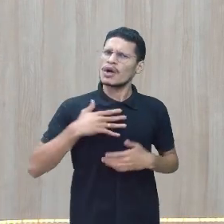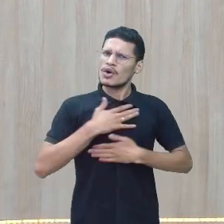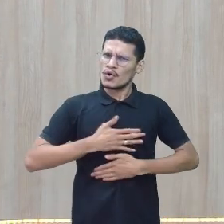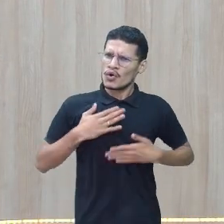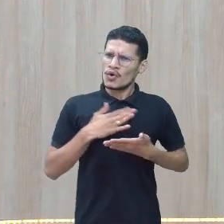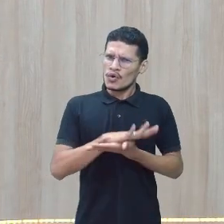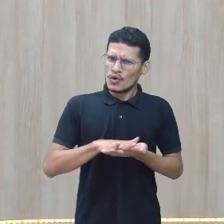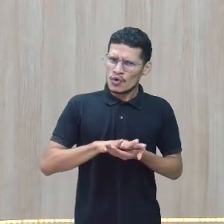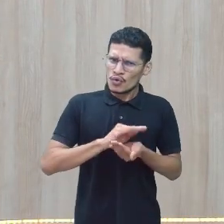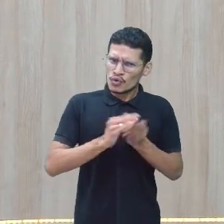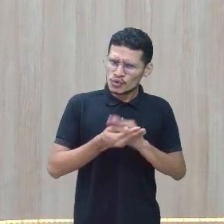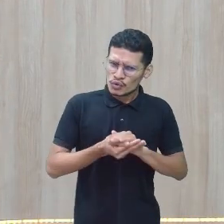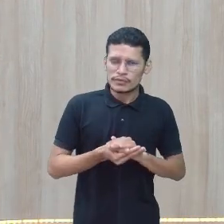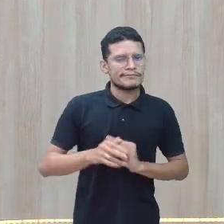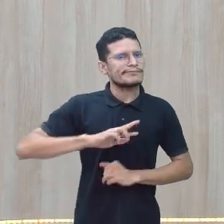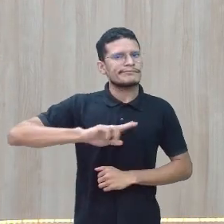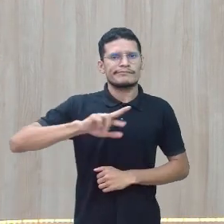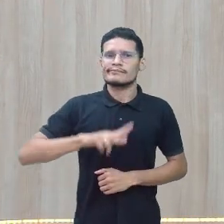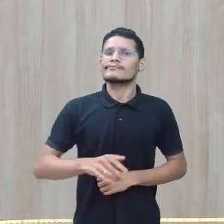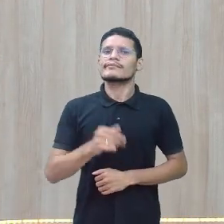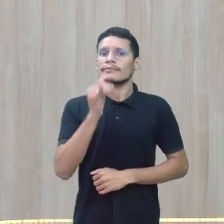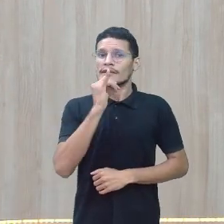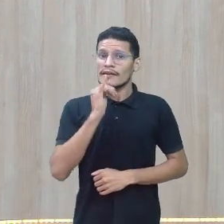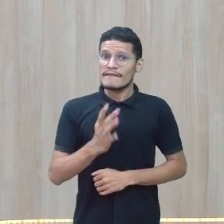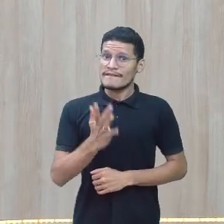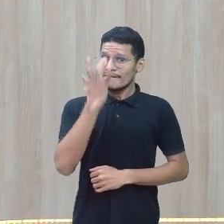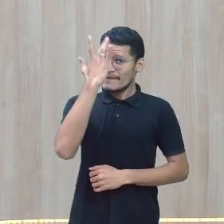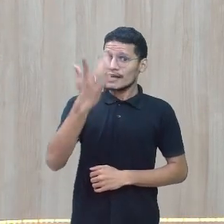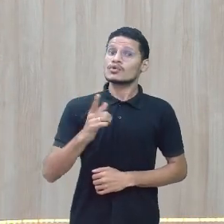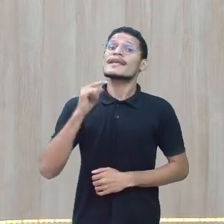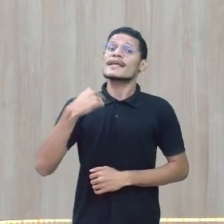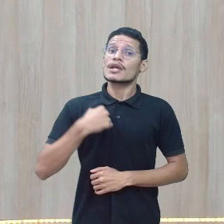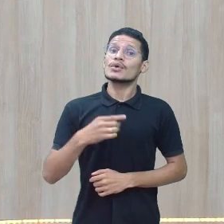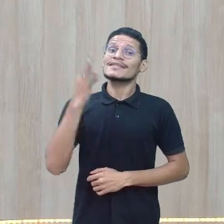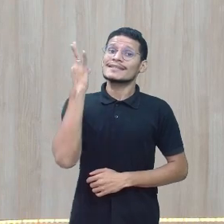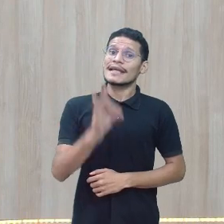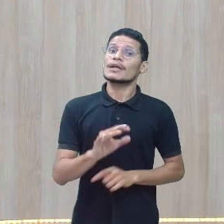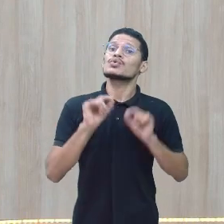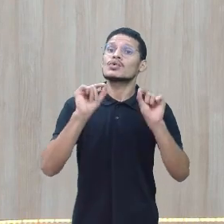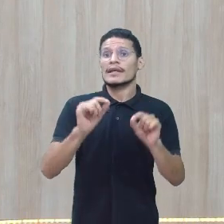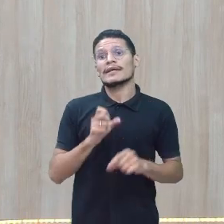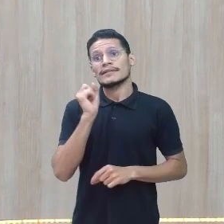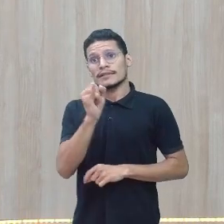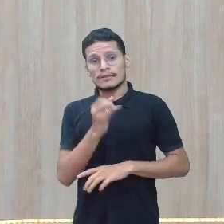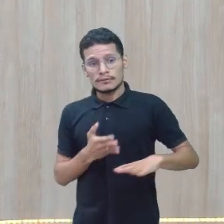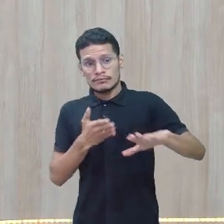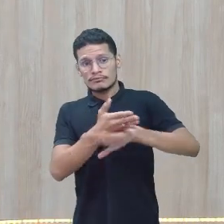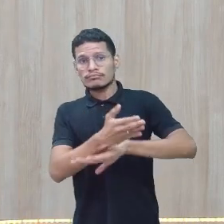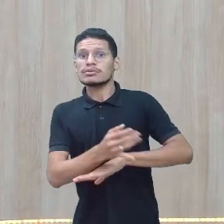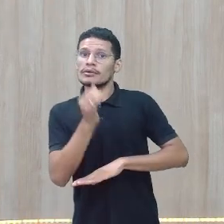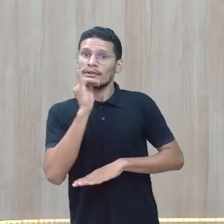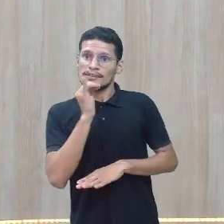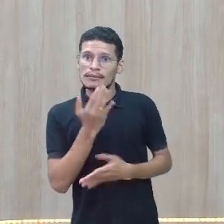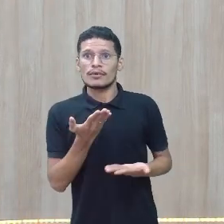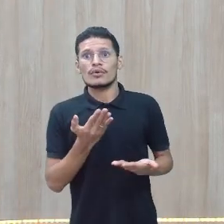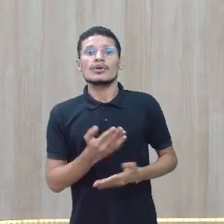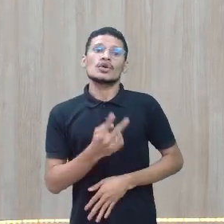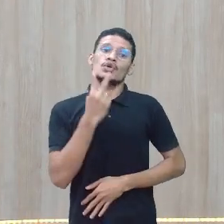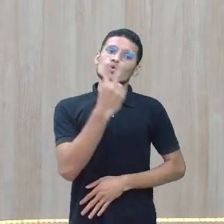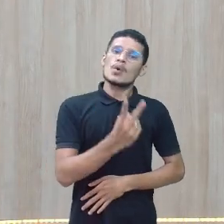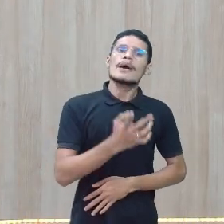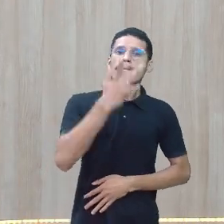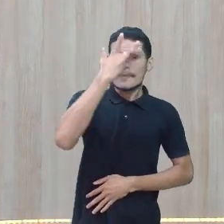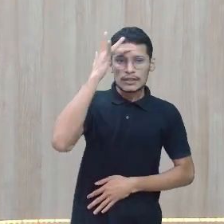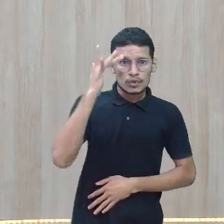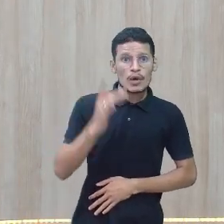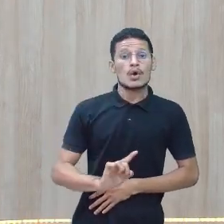do cuscuz. É mais fácil eu ter uma pesquisa mais assertiva, mais verdadeira, quando a gente estuda 2